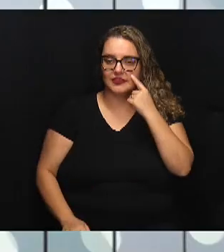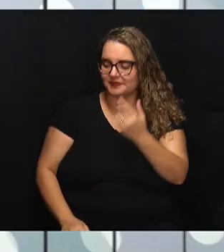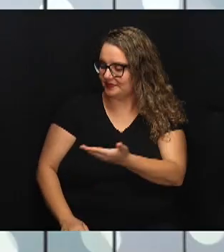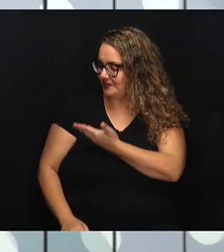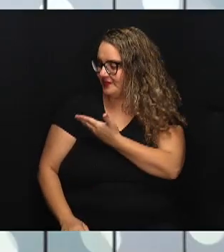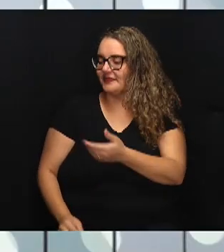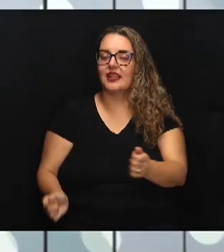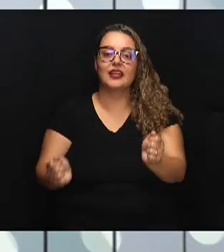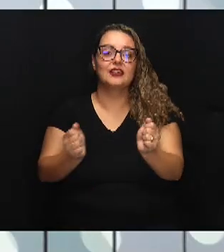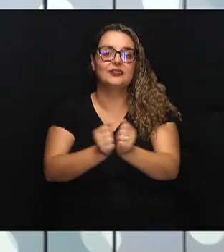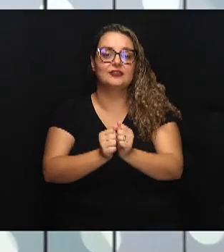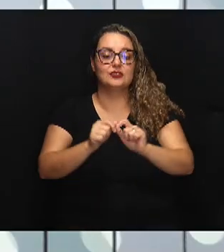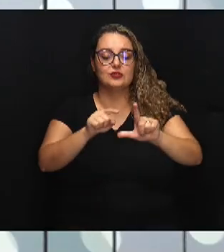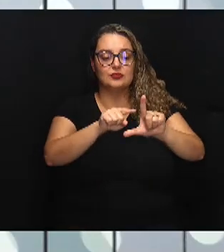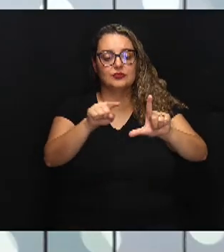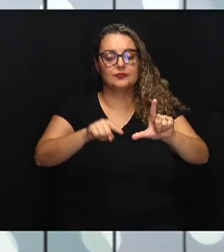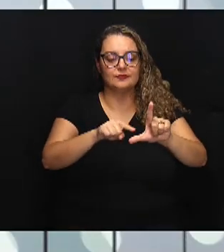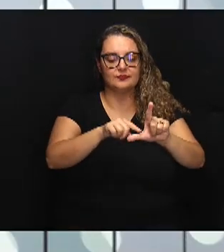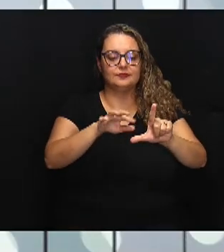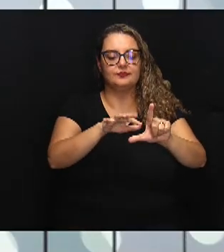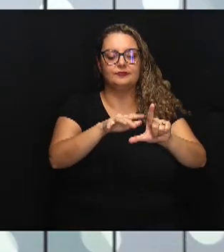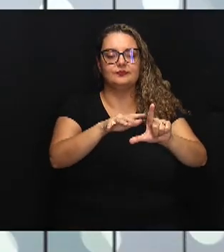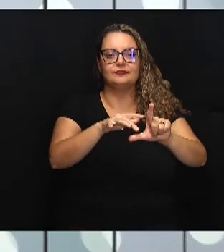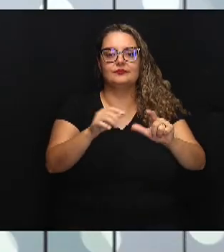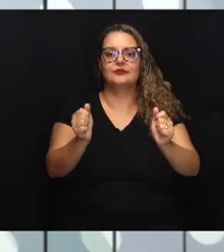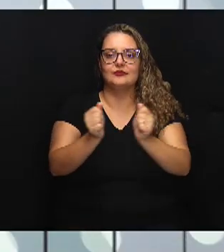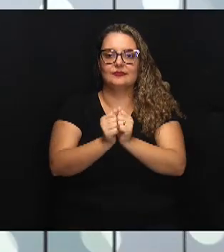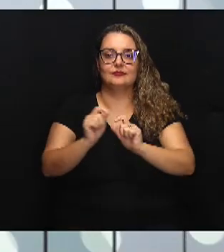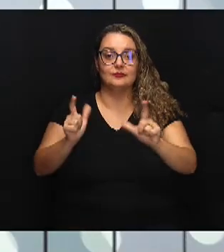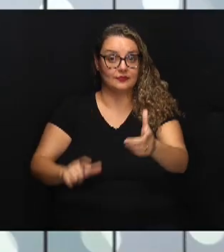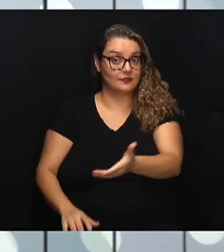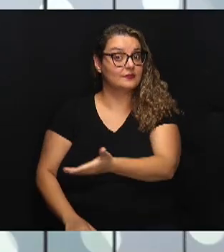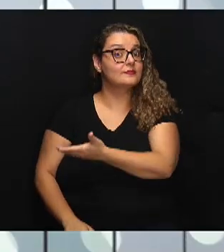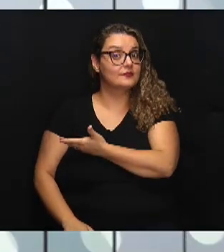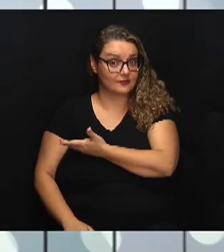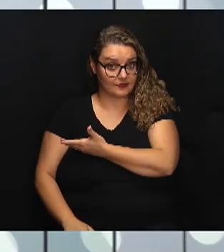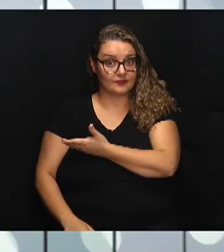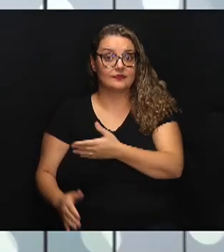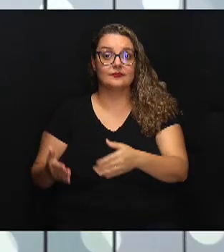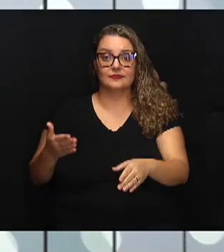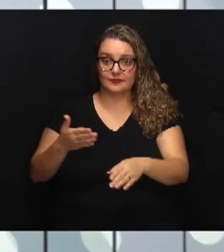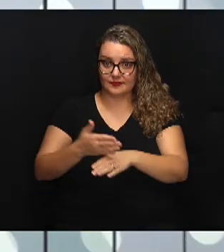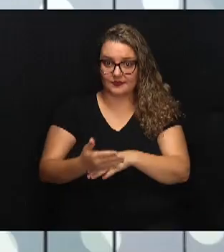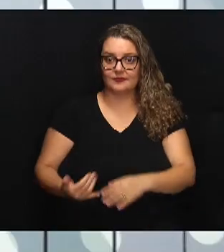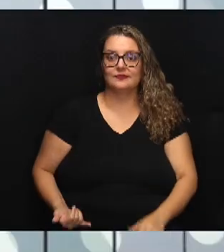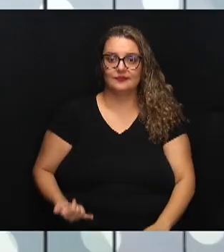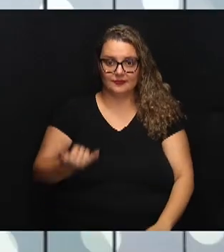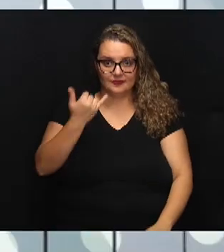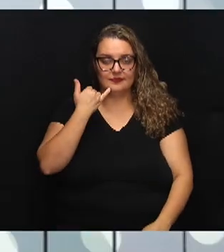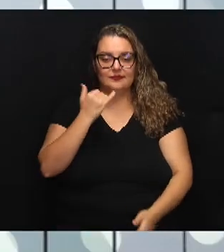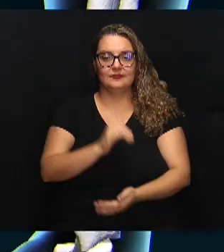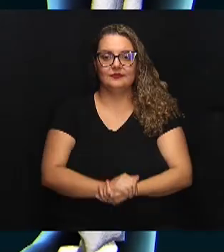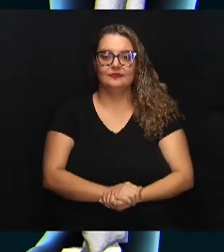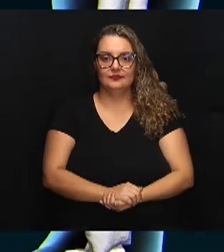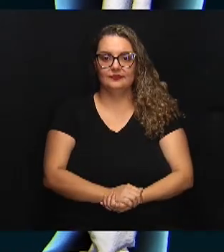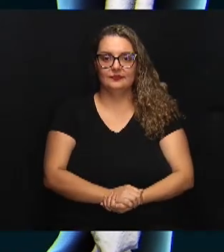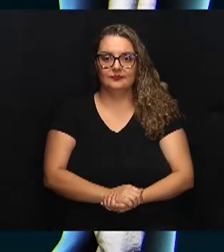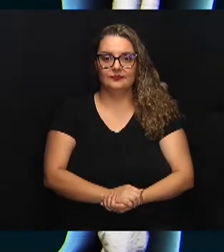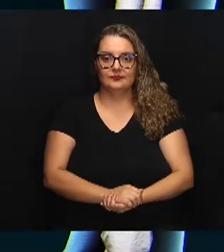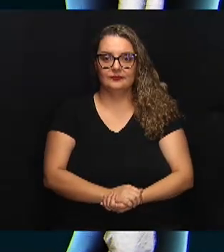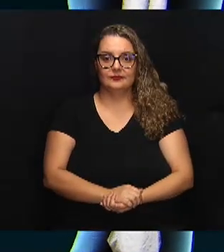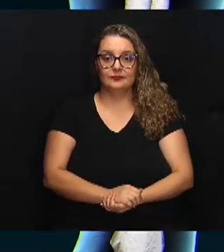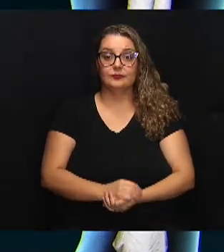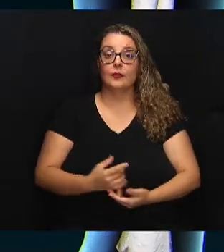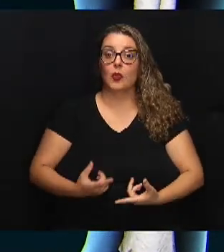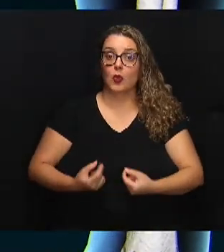978293776. Vai aparecer aí na sua tela também um QR Code para você acessar pelo celular. O